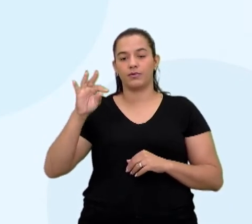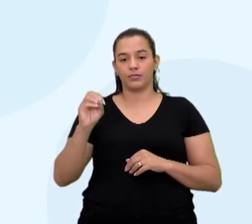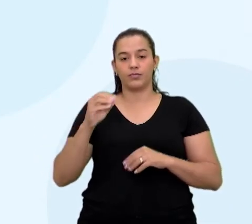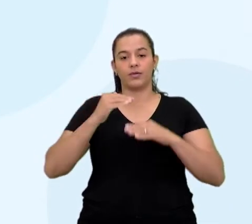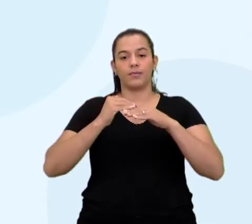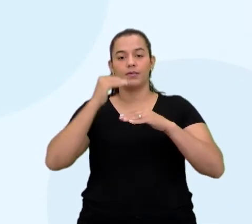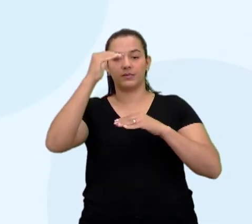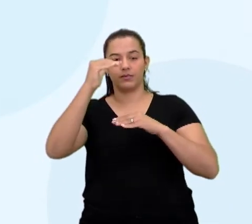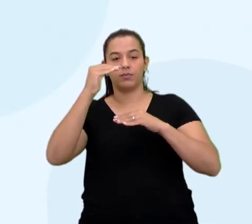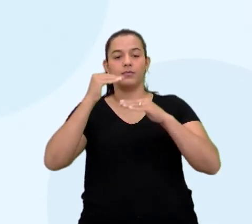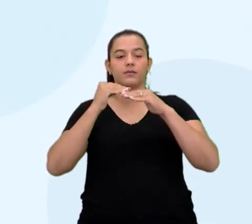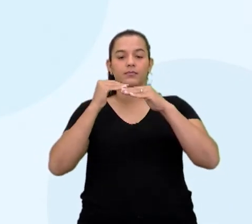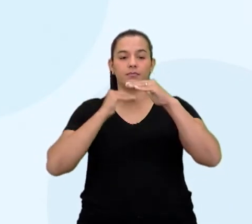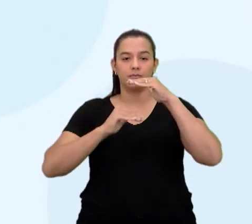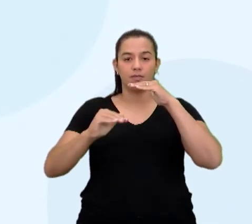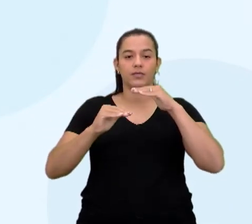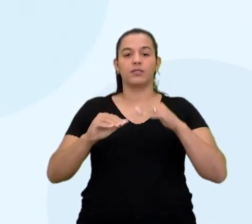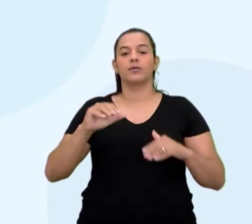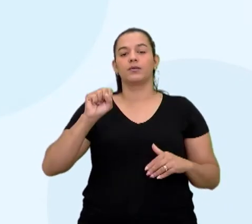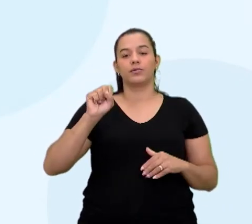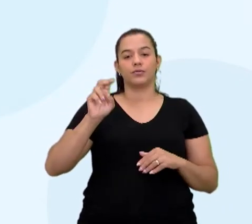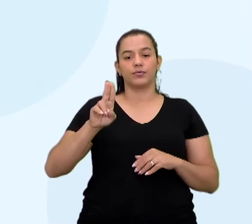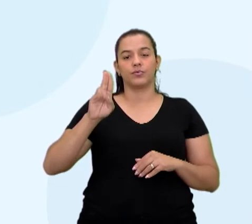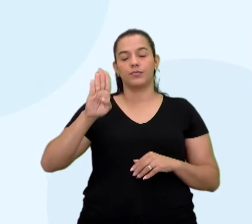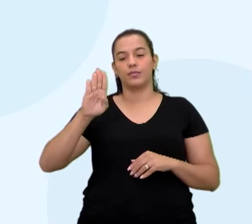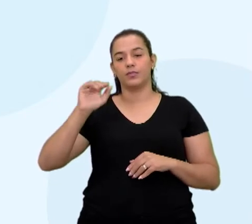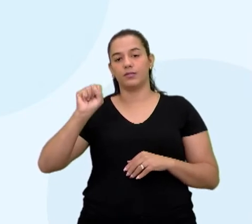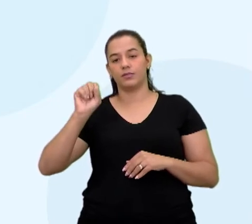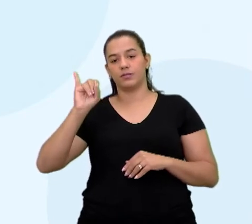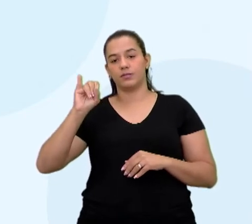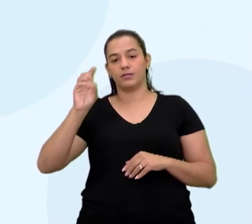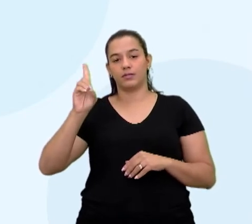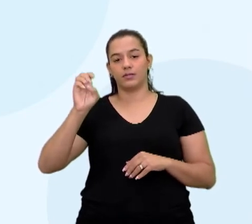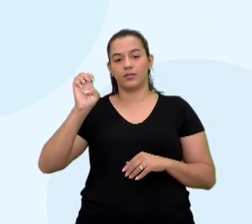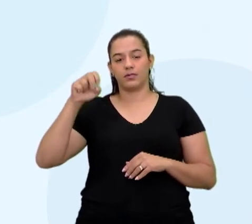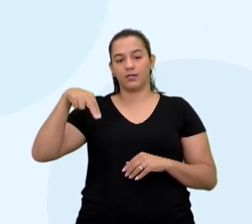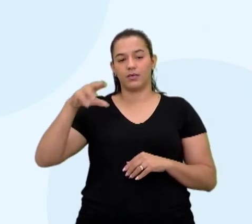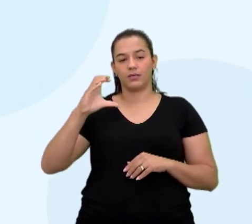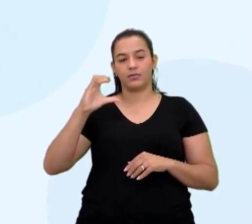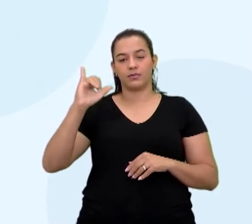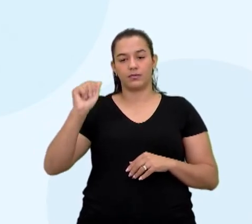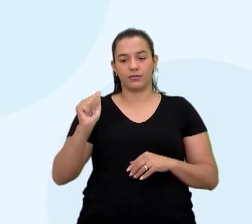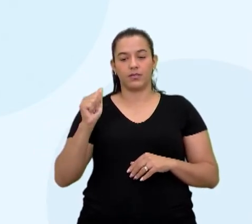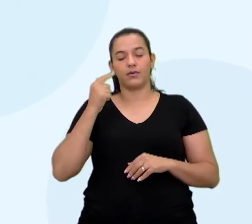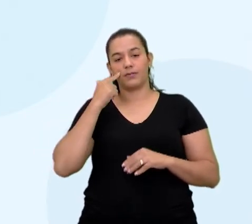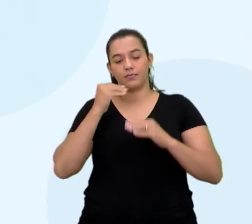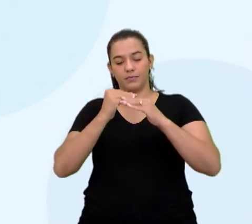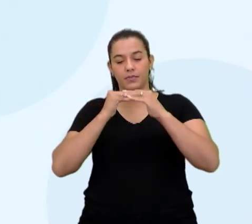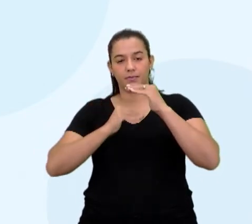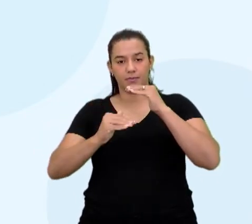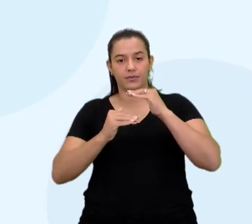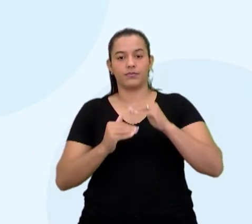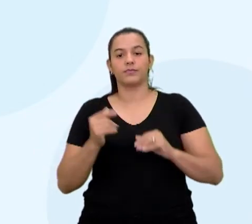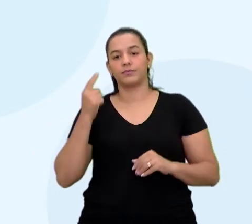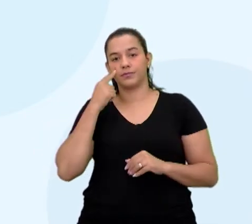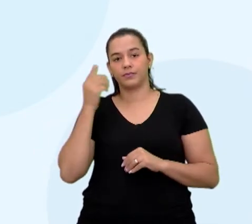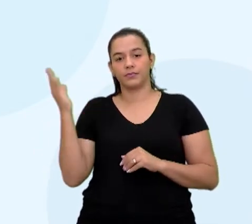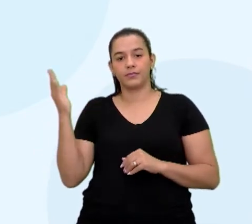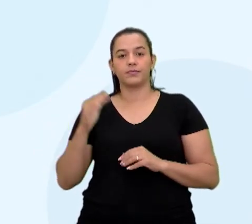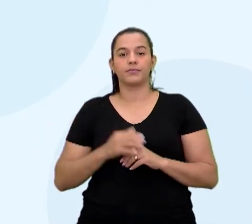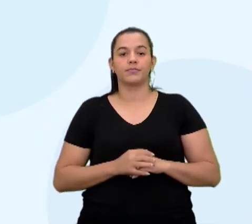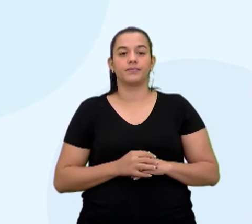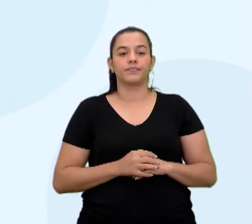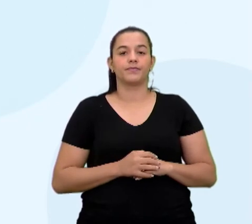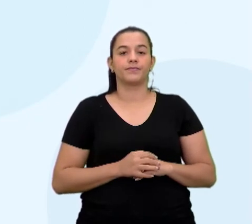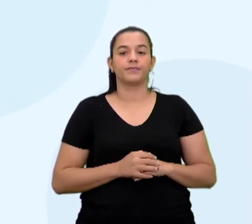aí de subsidência, tá? Que é o que os exemplos aí que aparecem nas imagens para vocês, tá certo? E